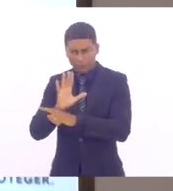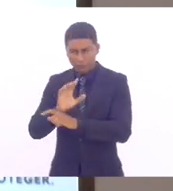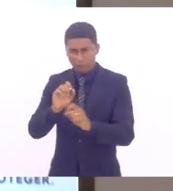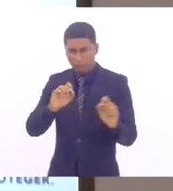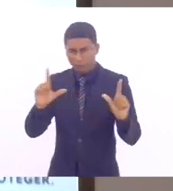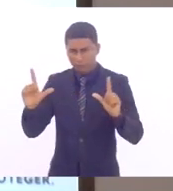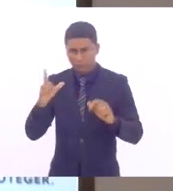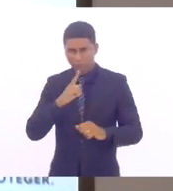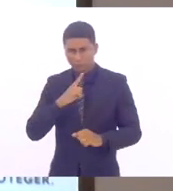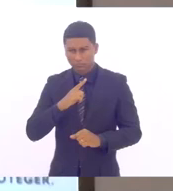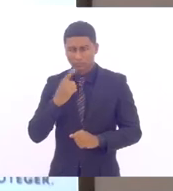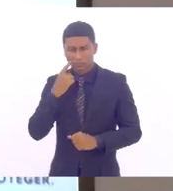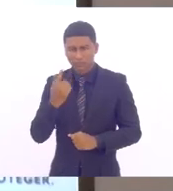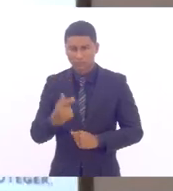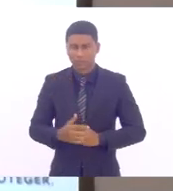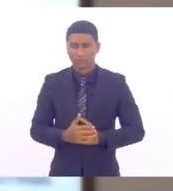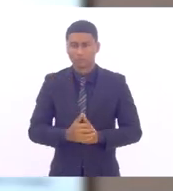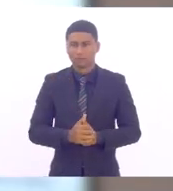vídeo.